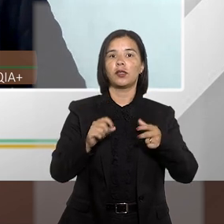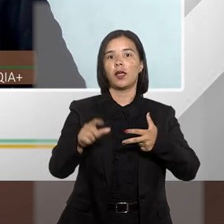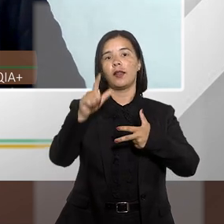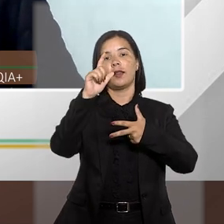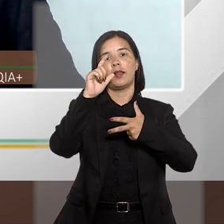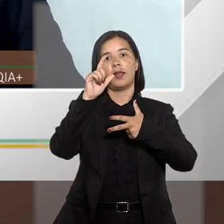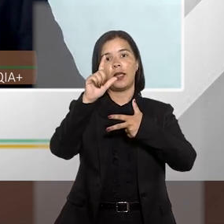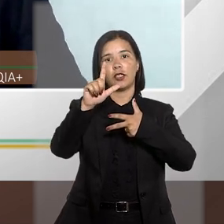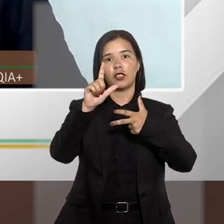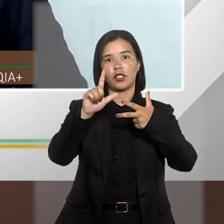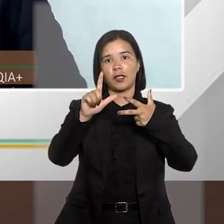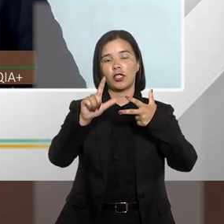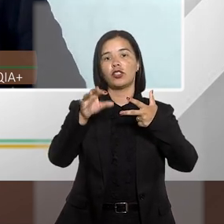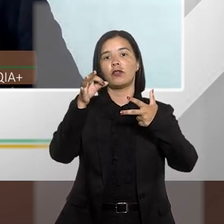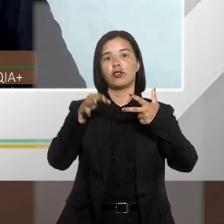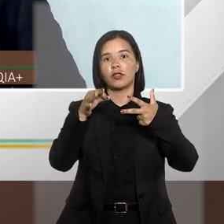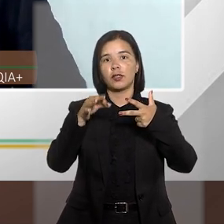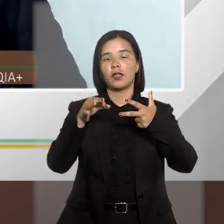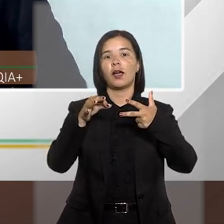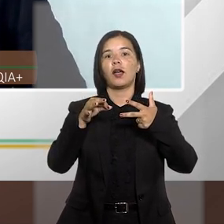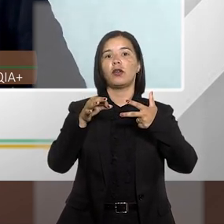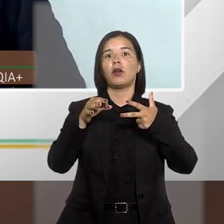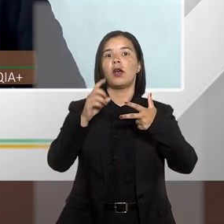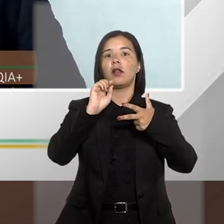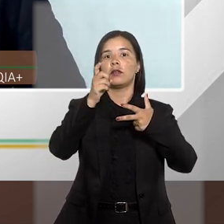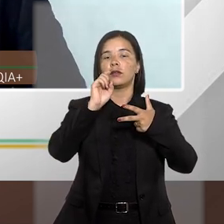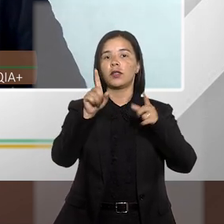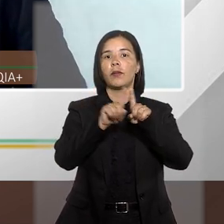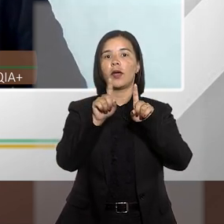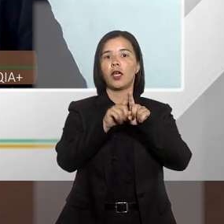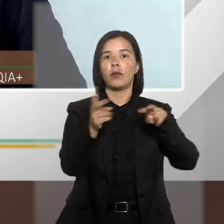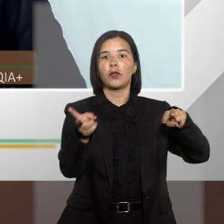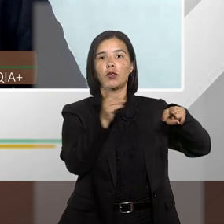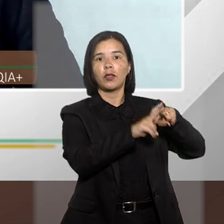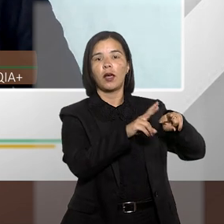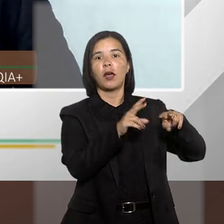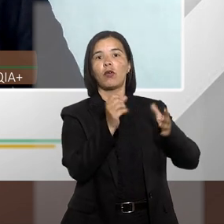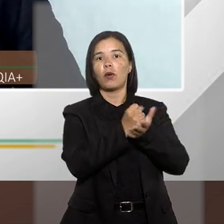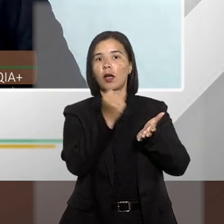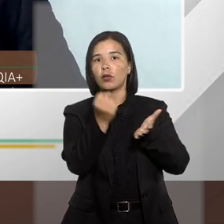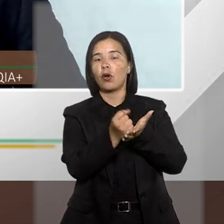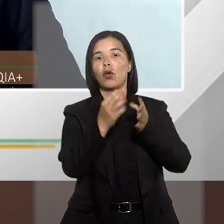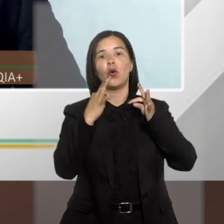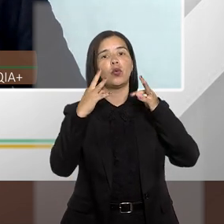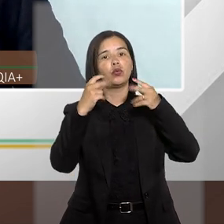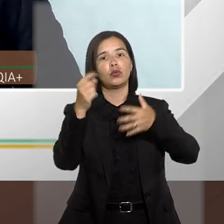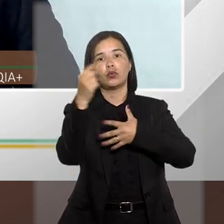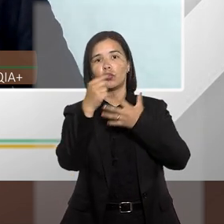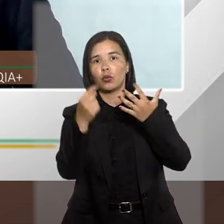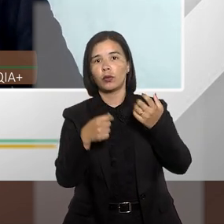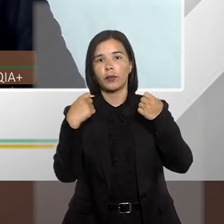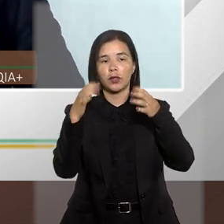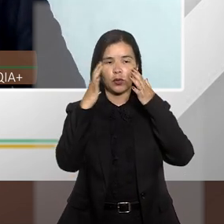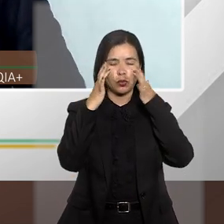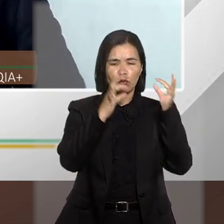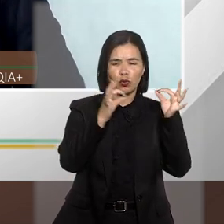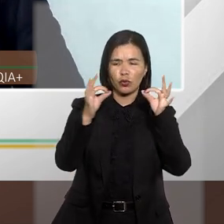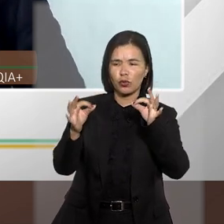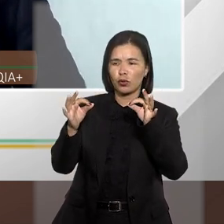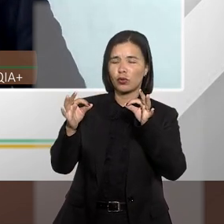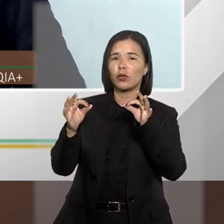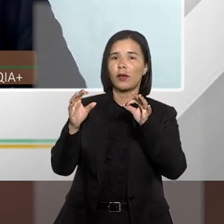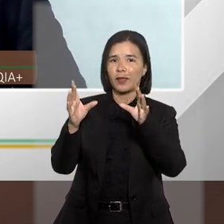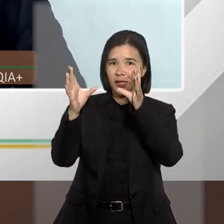né? Seja nos cartórios, seja no sistema prisional. E o sistema prisional precisa ser olhado com uma atenção,